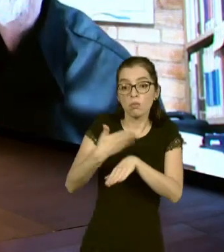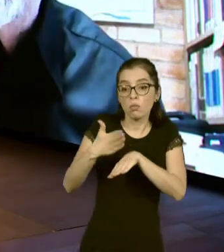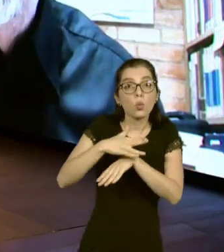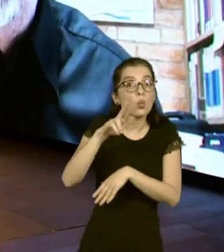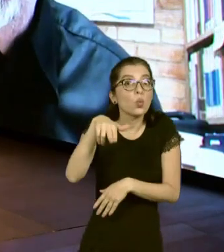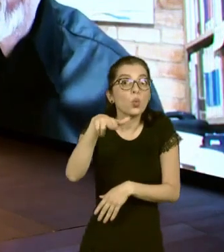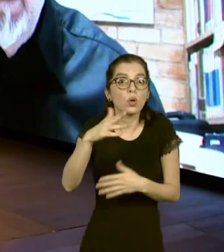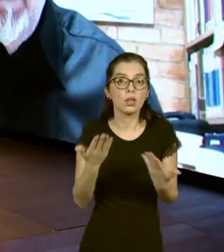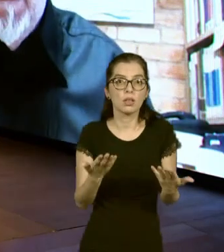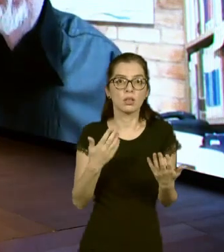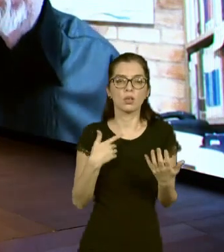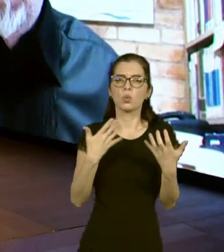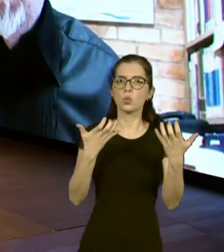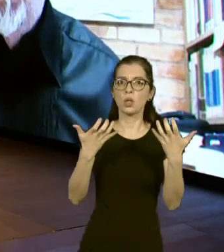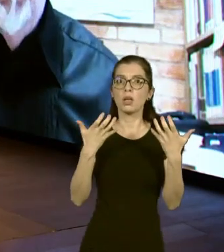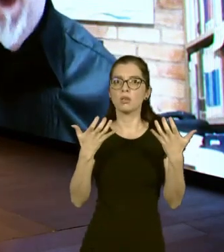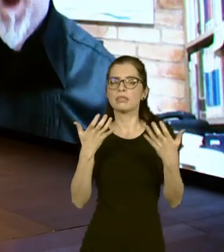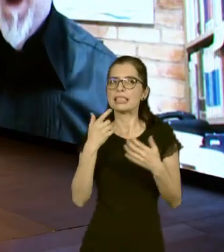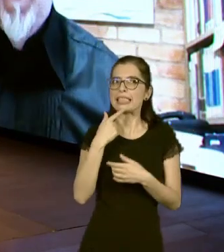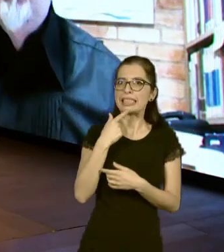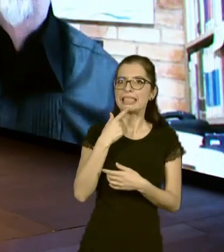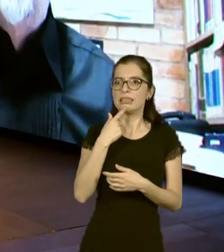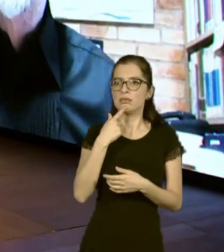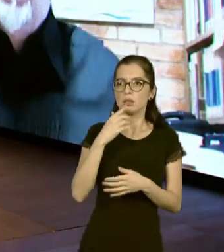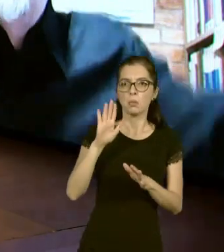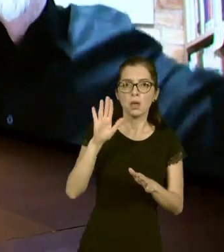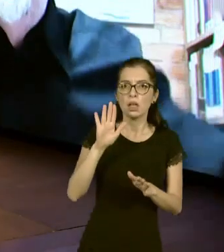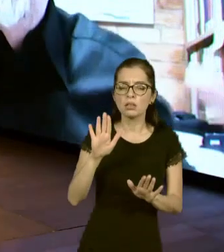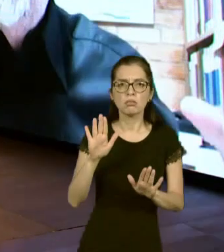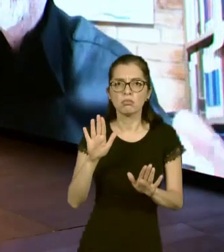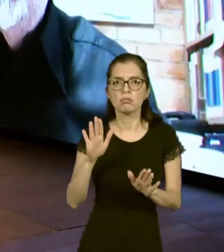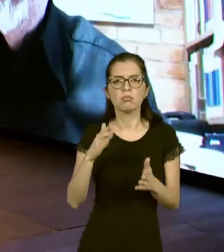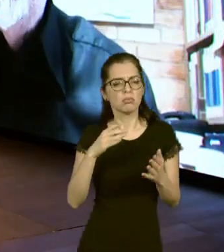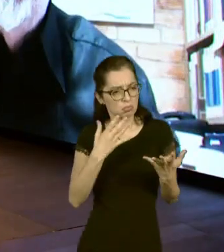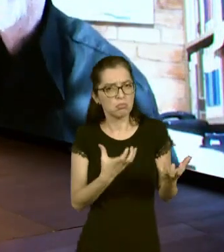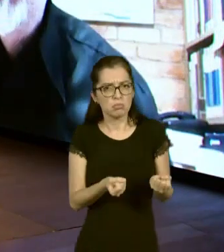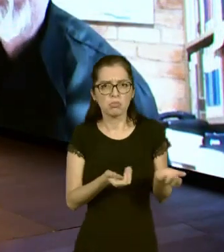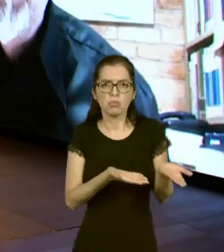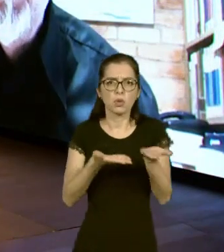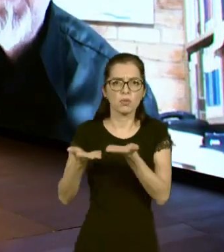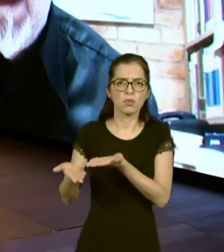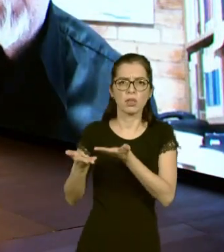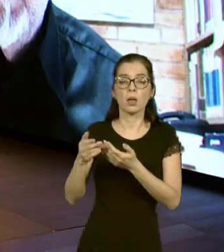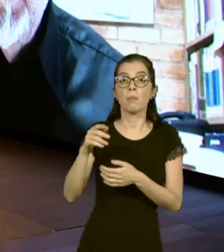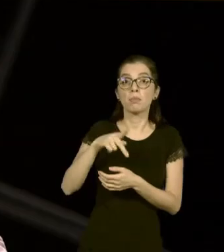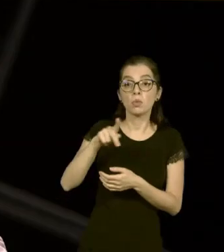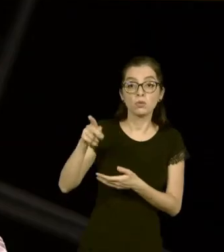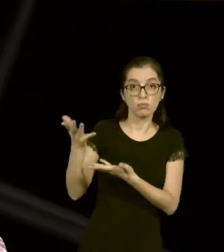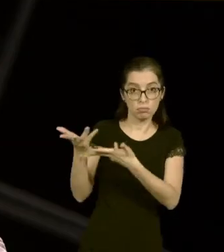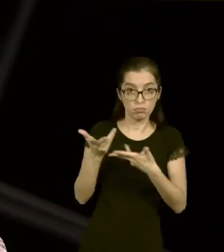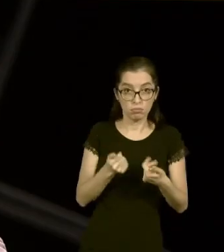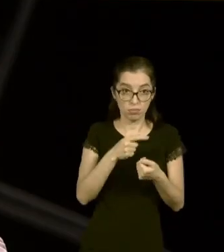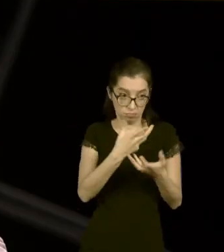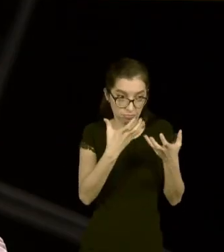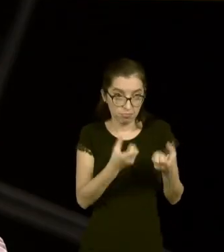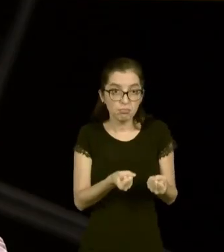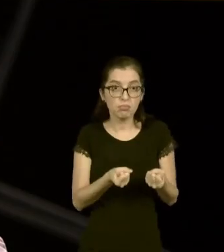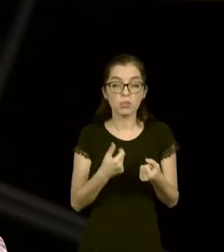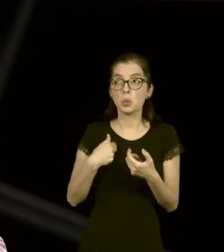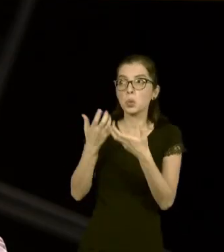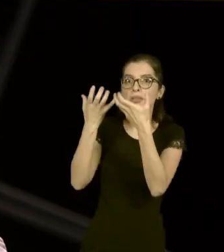uma peça aqui. E aí o diretor falou, não, vamos trazer uma professora, já que você gosta de teatro. O diretor